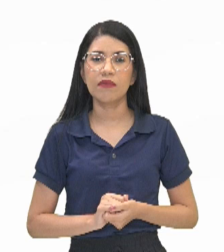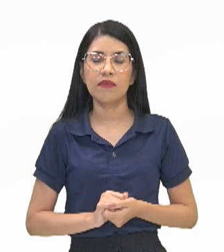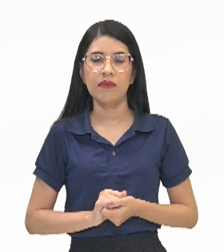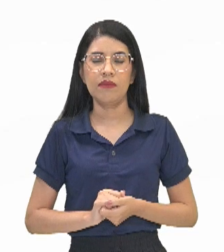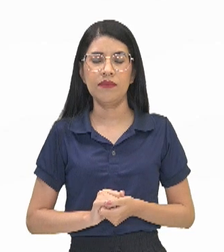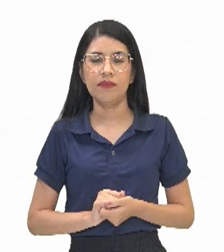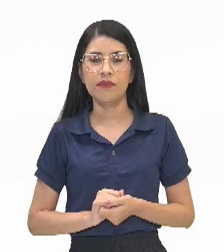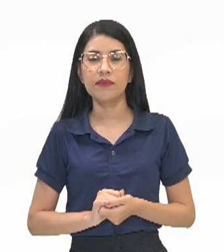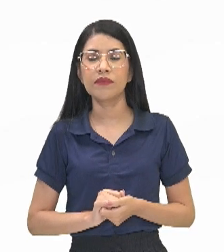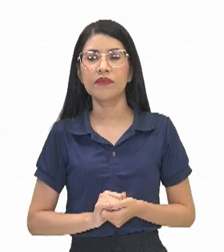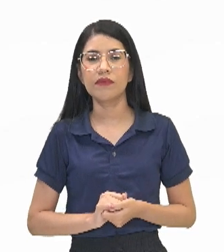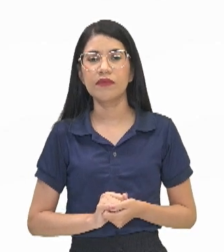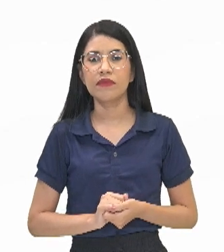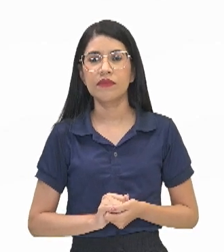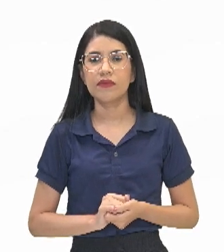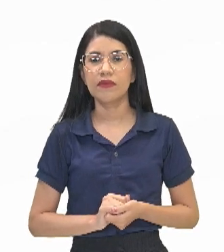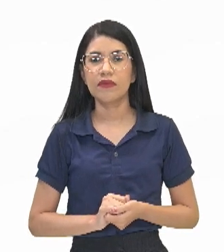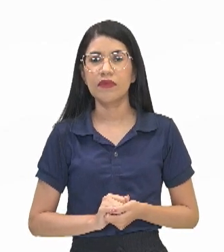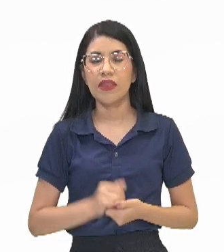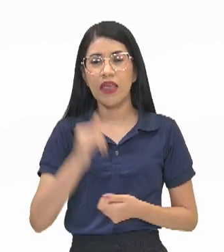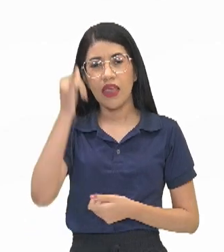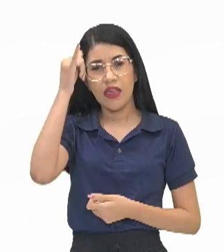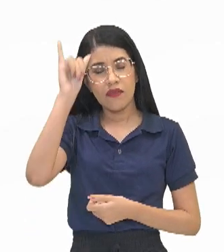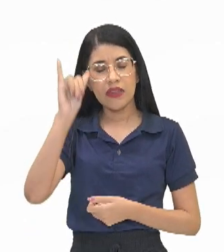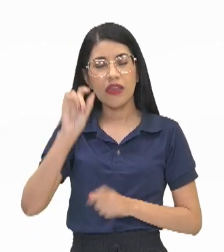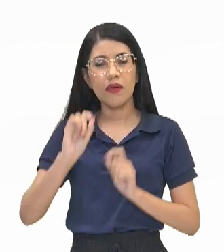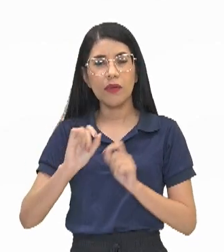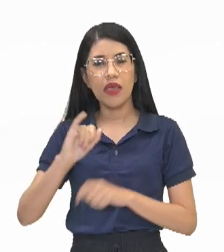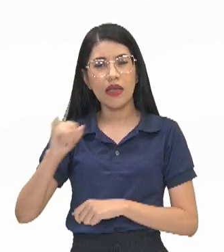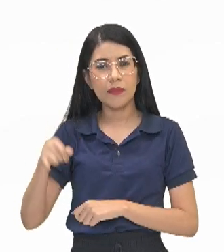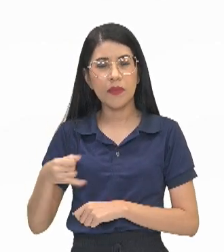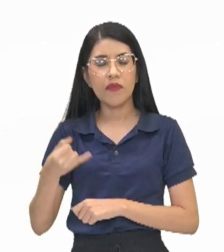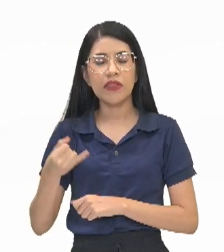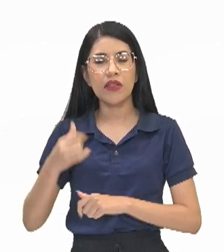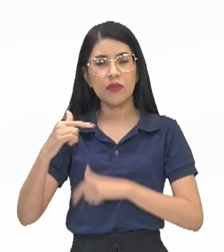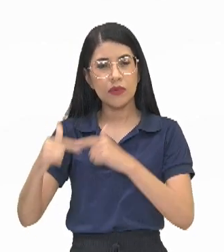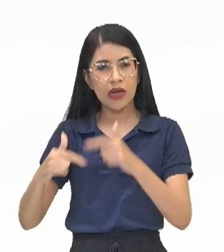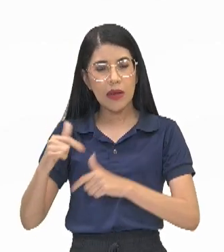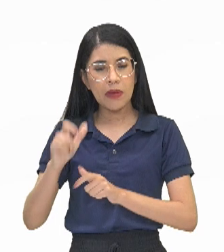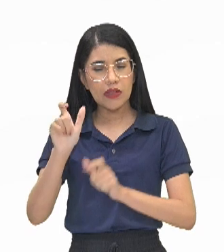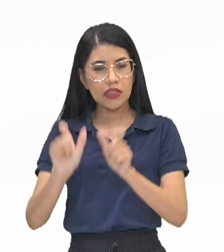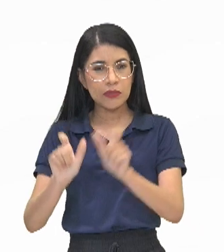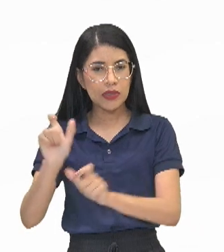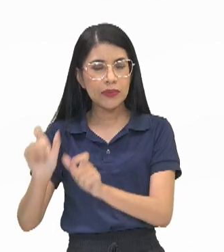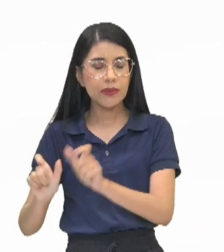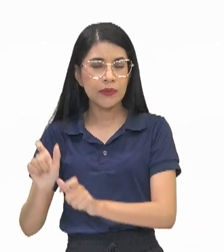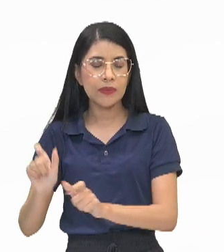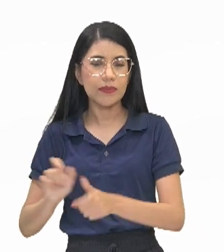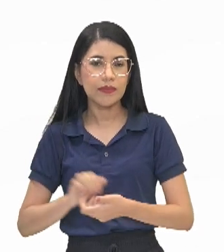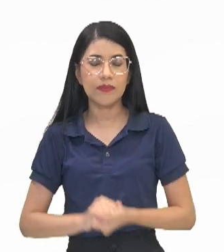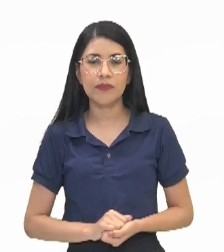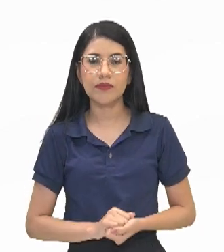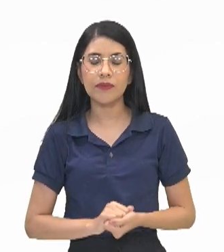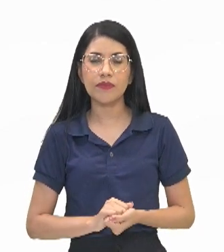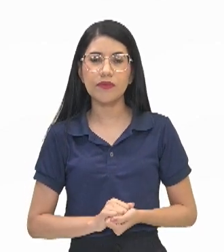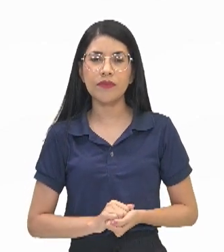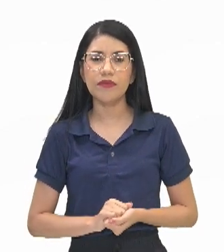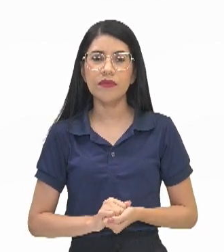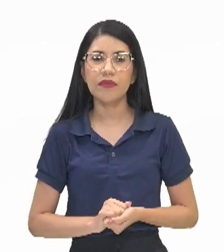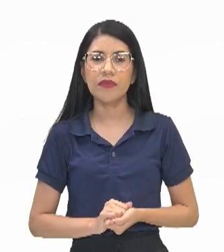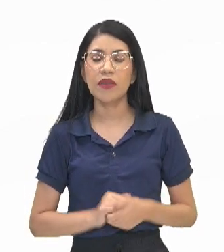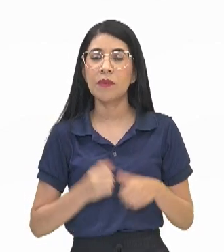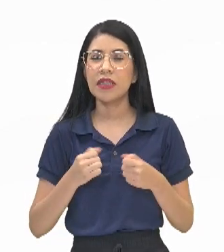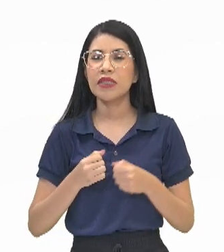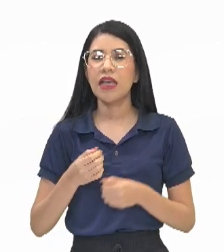exploração do trabalhador, do trabalho humano, seja minimizada. O que fazer? Como